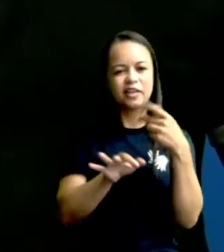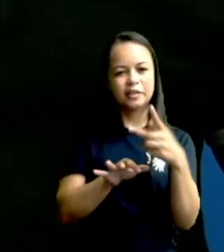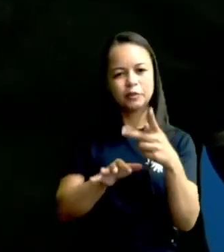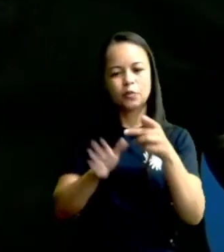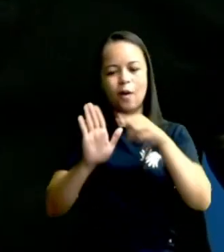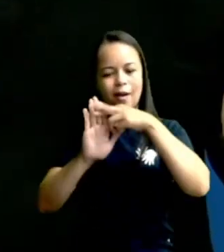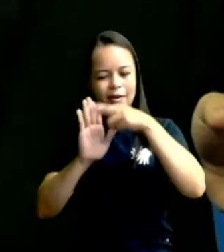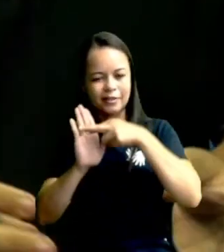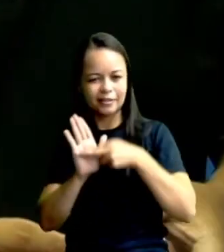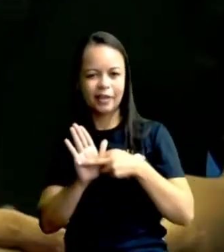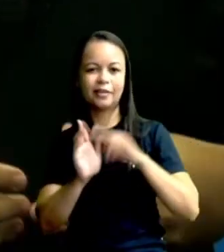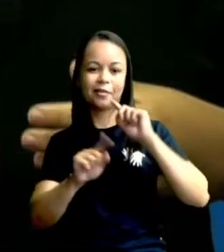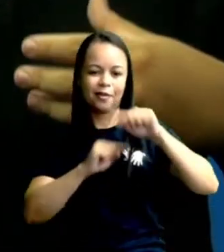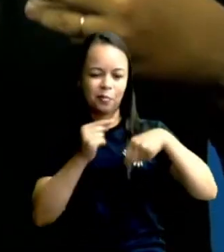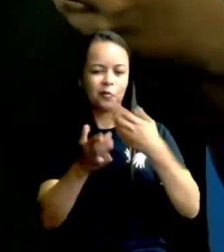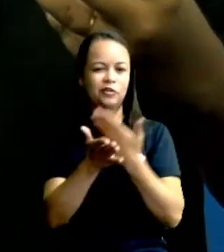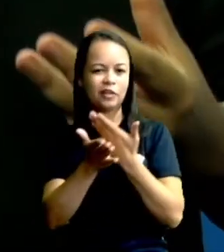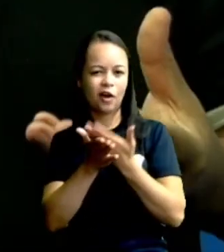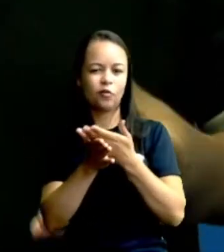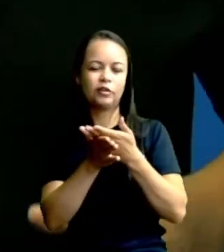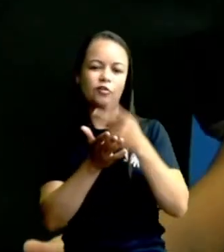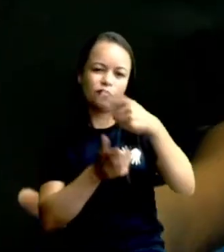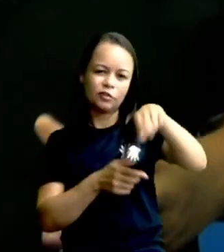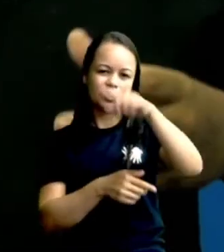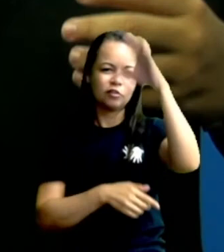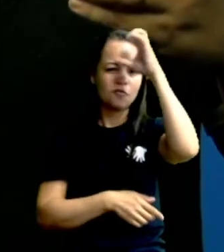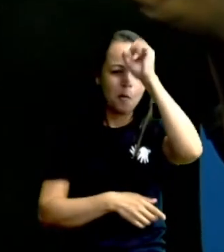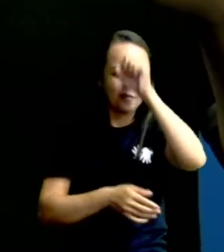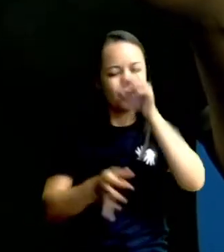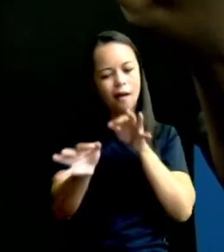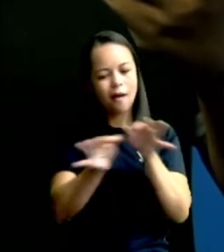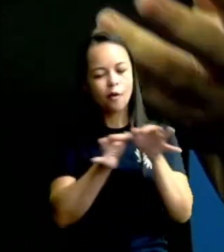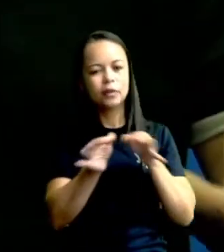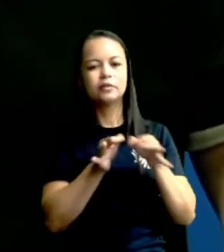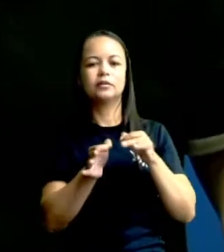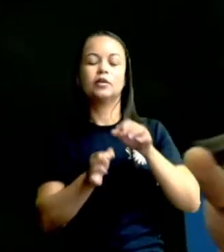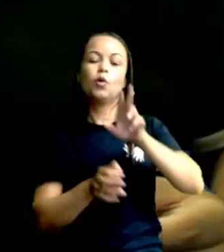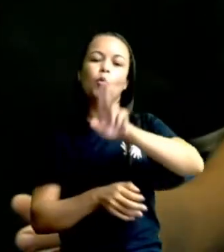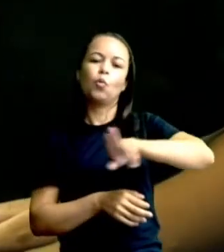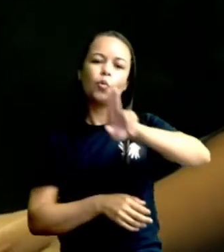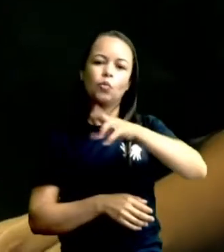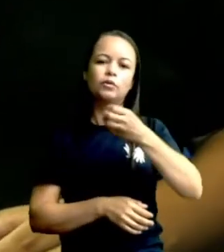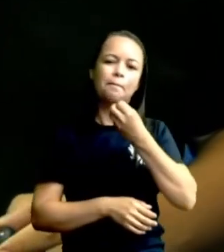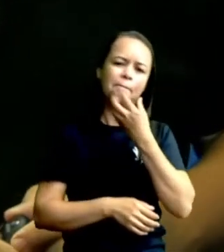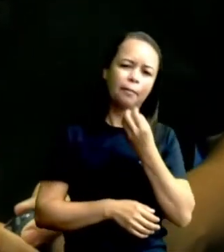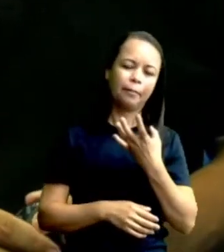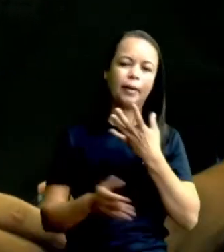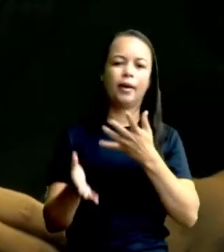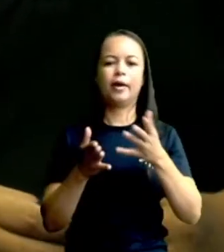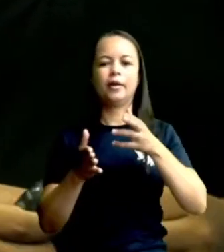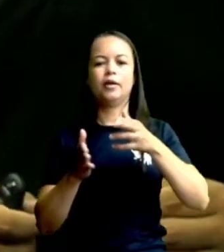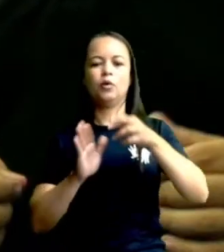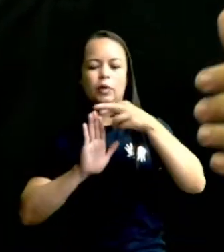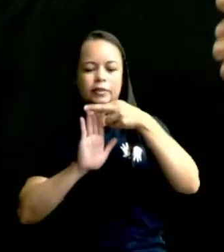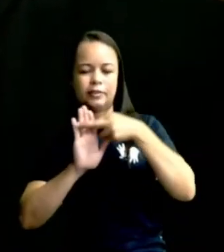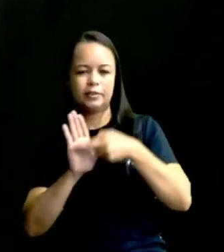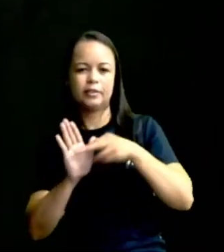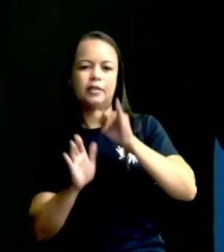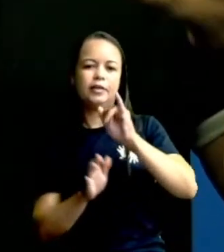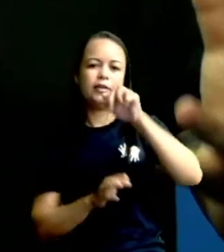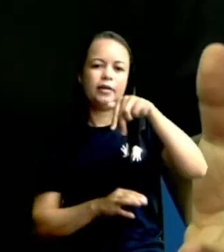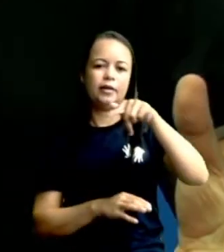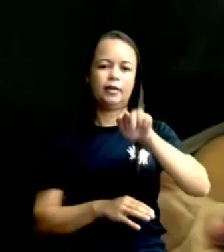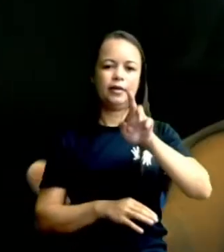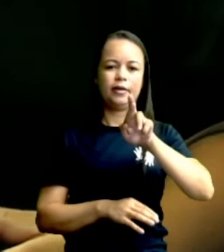você aprendeu aqui agora, elaborar uma boa receita, como utilizar bem os ingredientes,